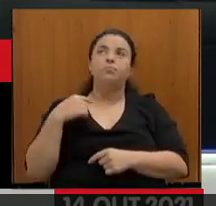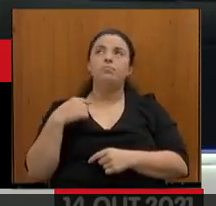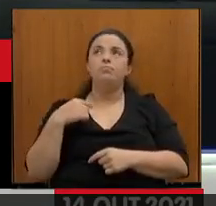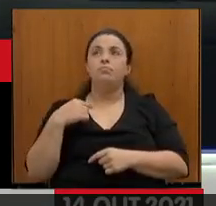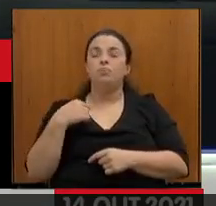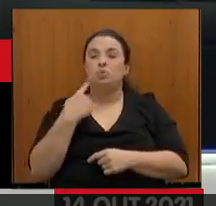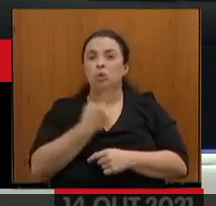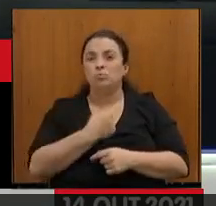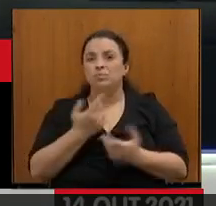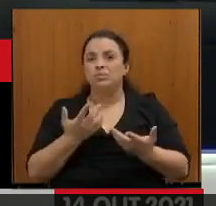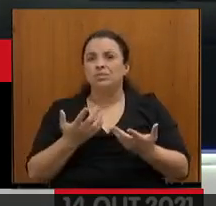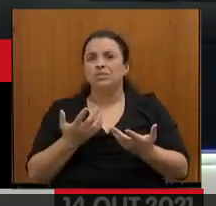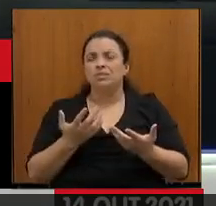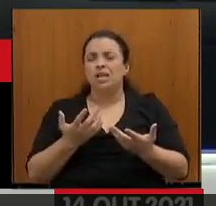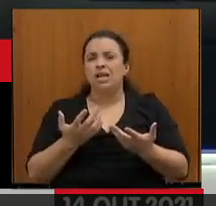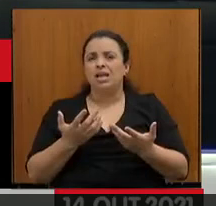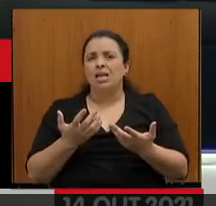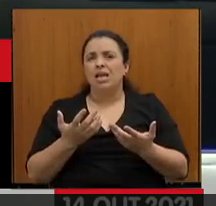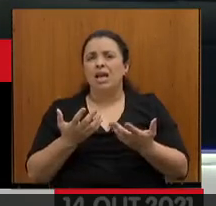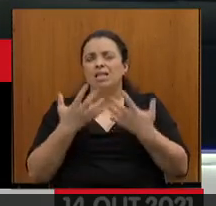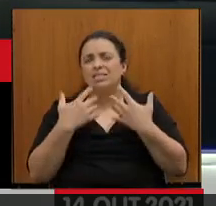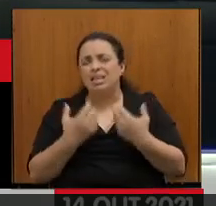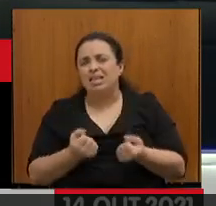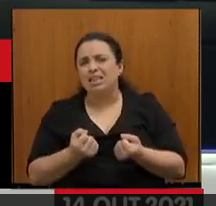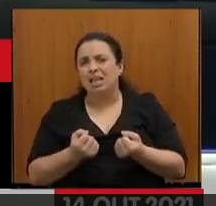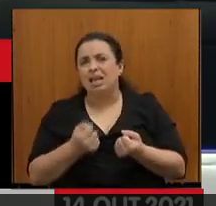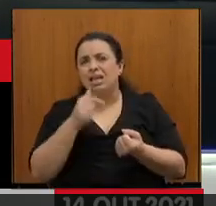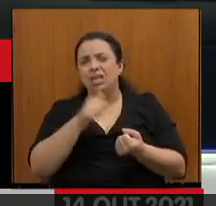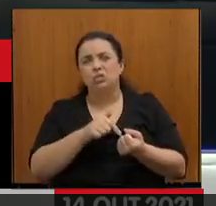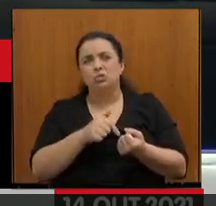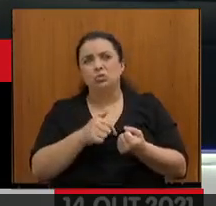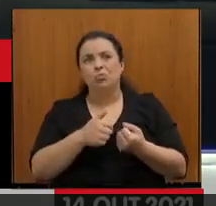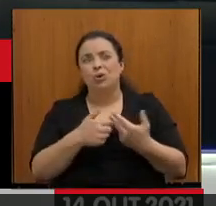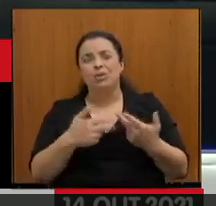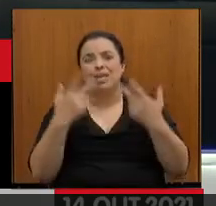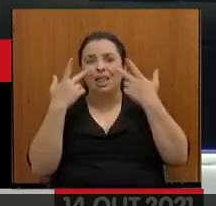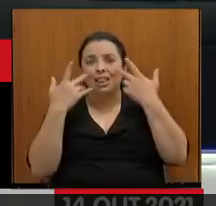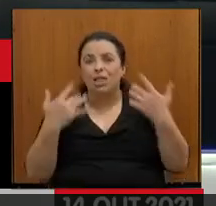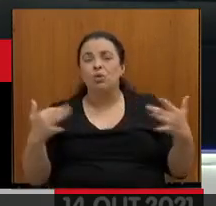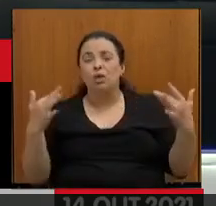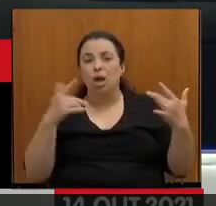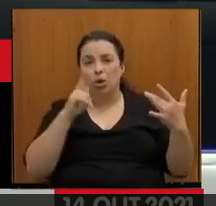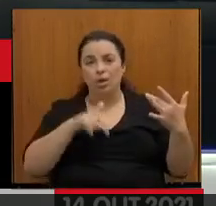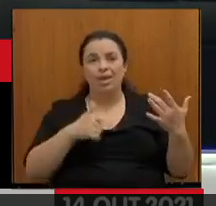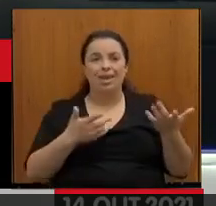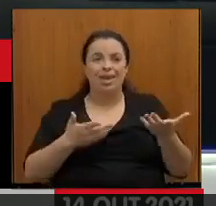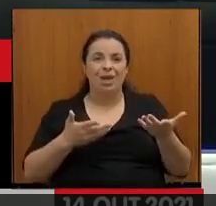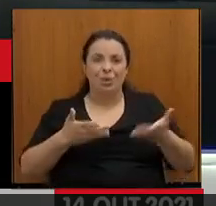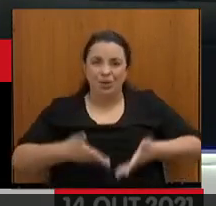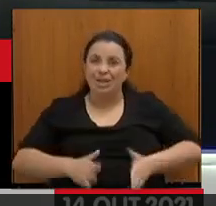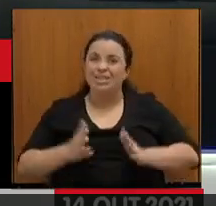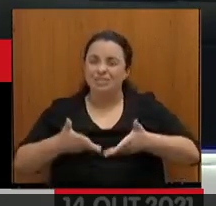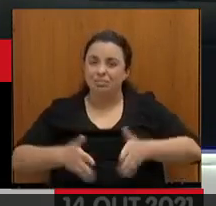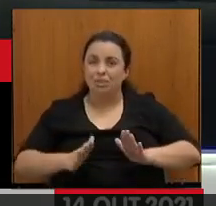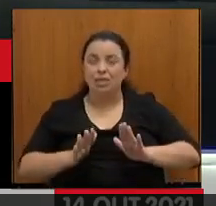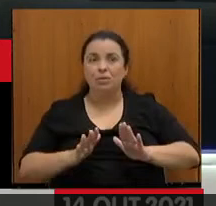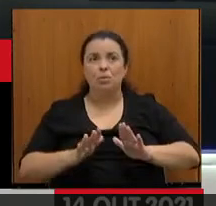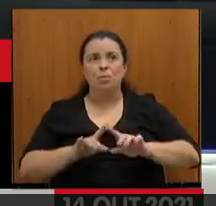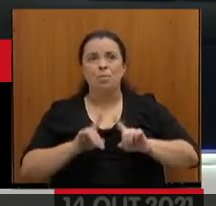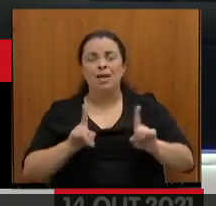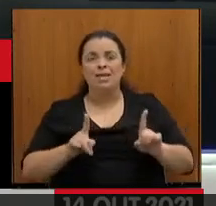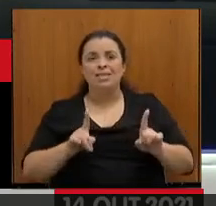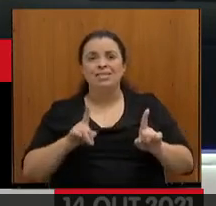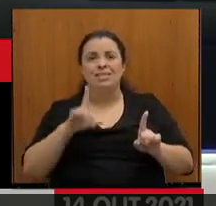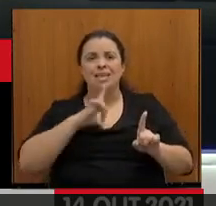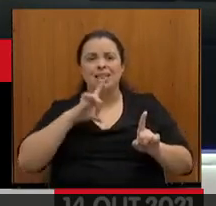algo natural, como a reprodução humana, seja para as mulheres mais carentes,